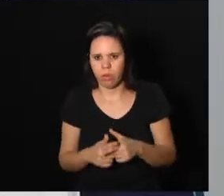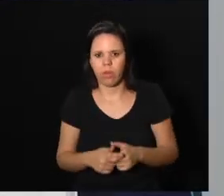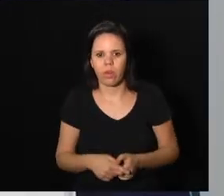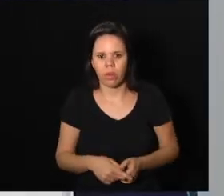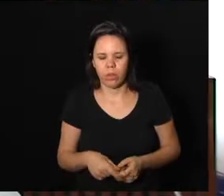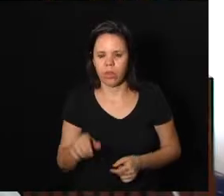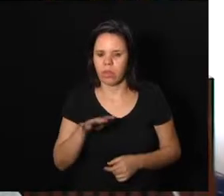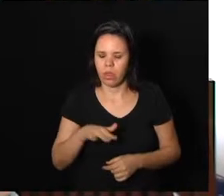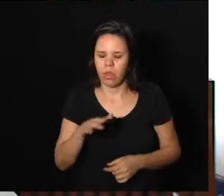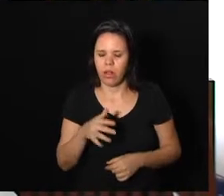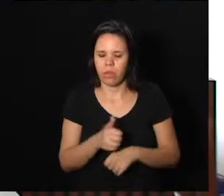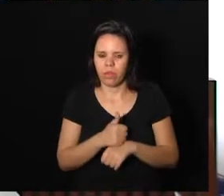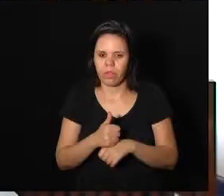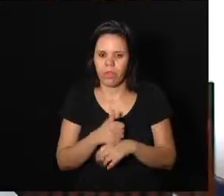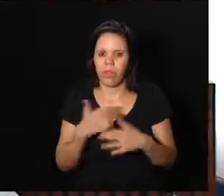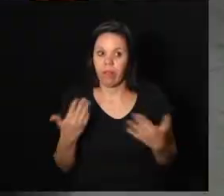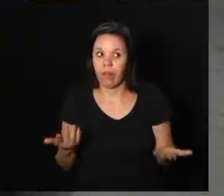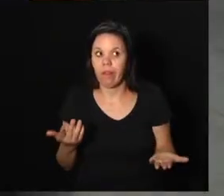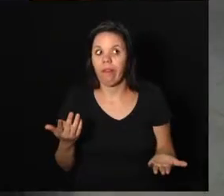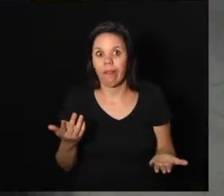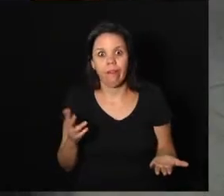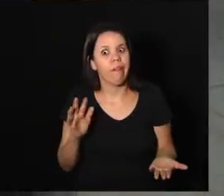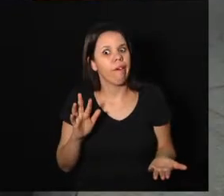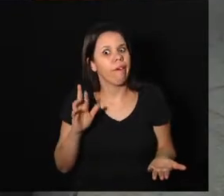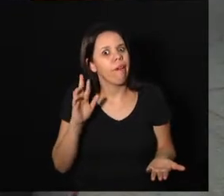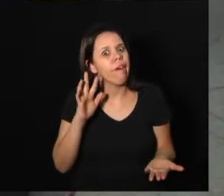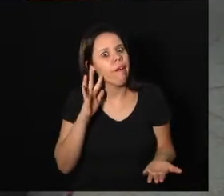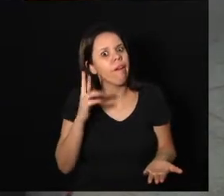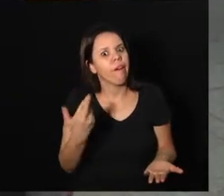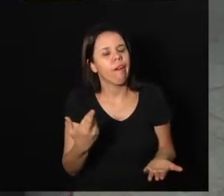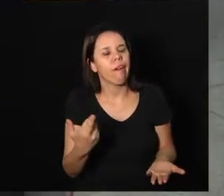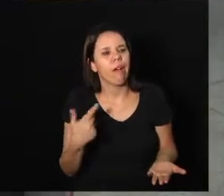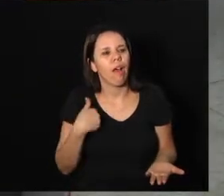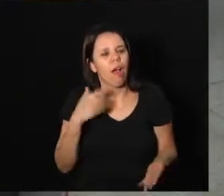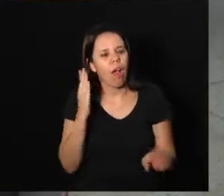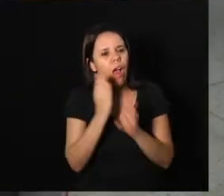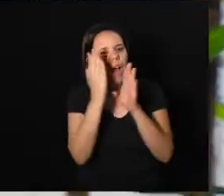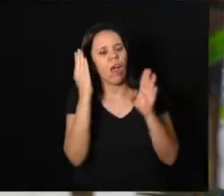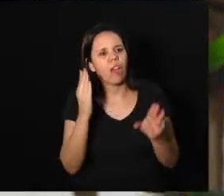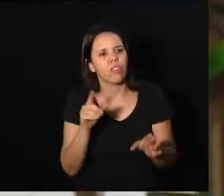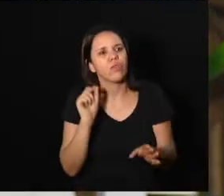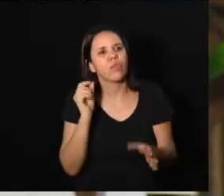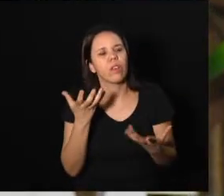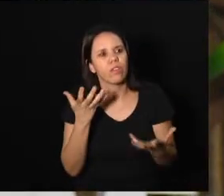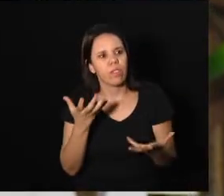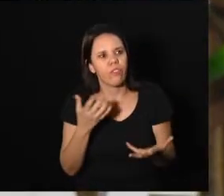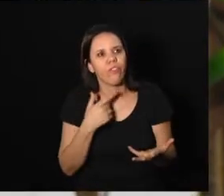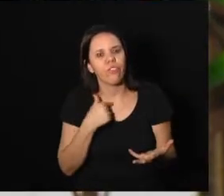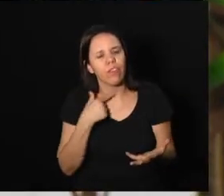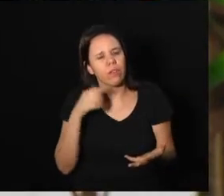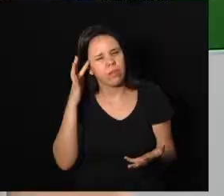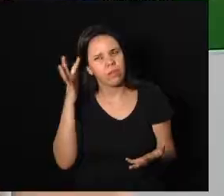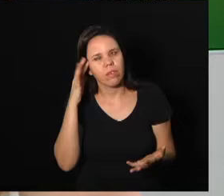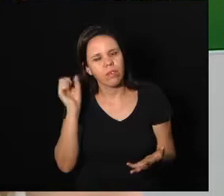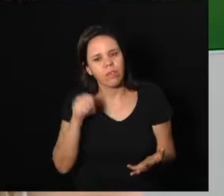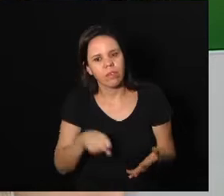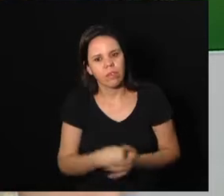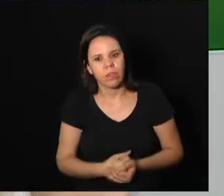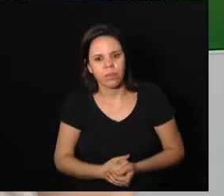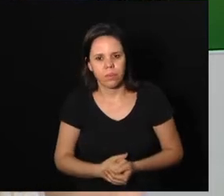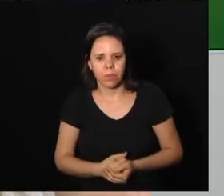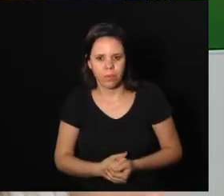atrás dessa área. Resolvido. Quando a gente encontra o caminho certo, já dá até para sonhar.